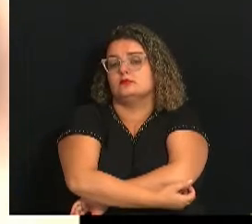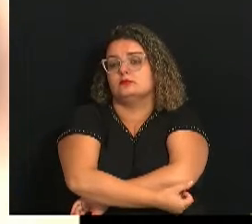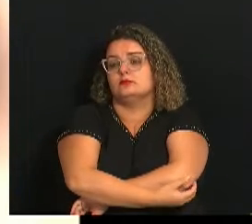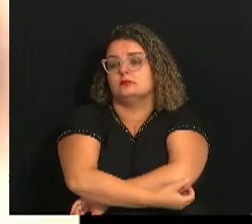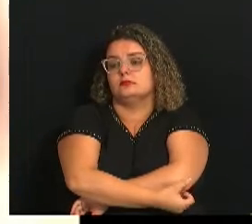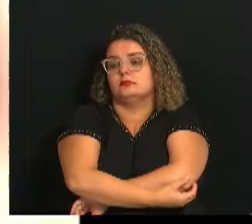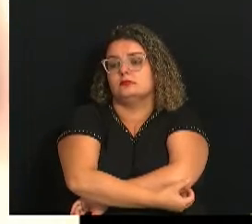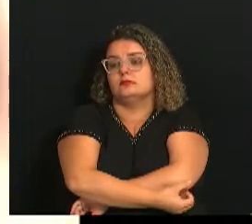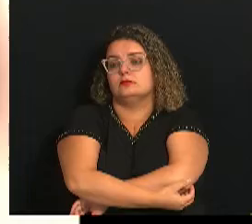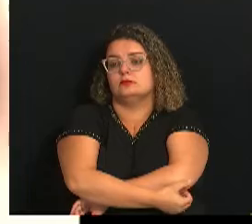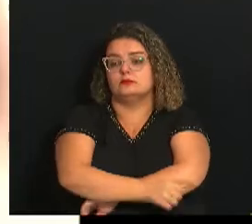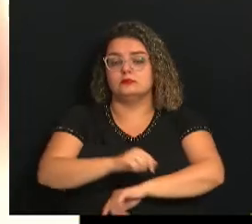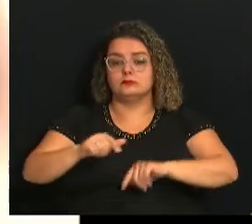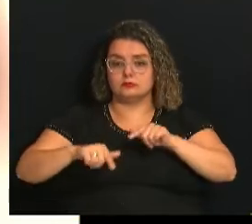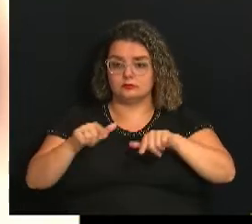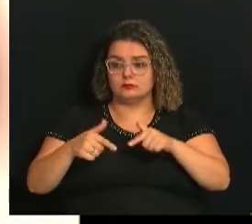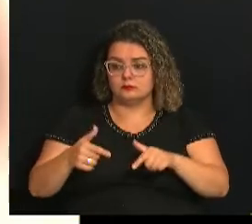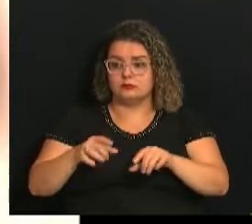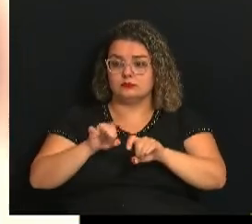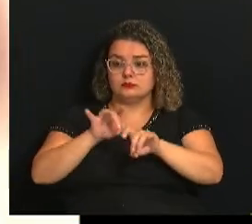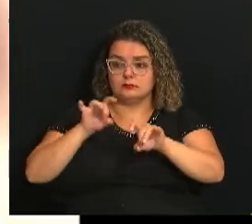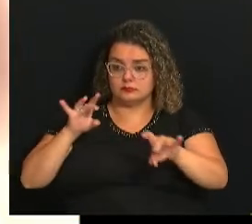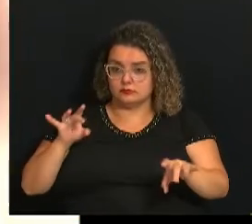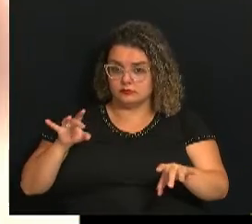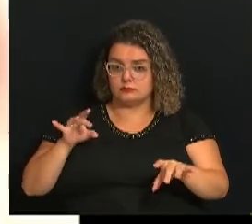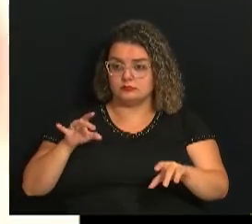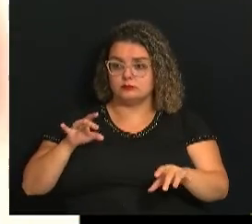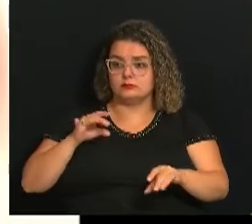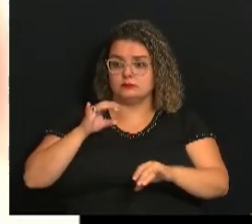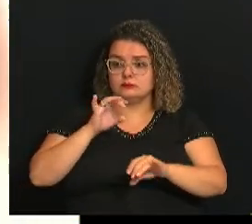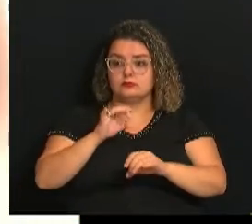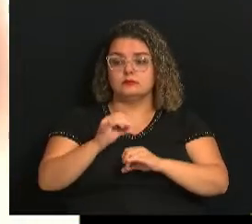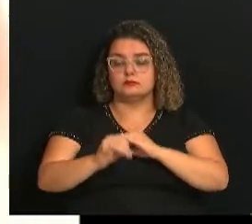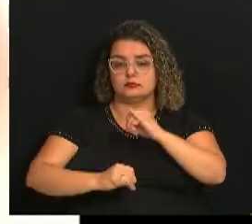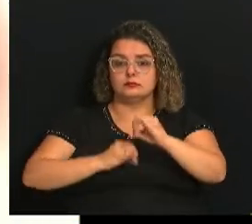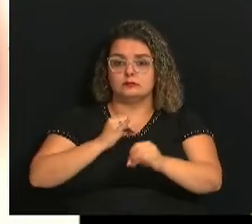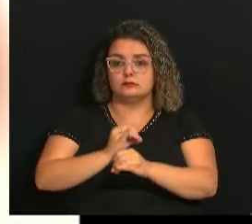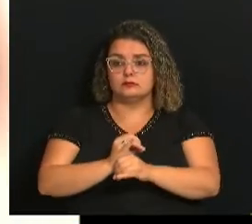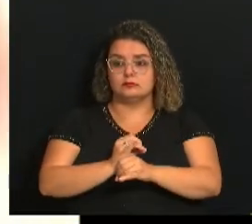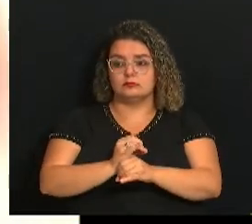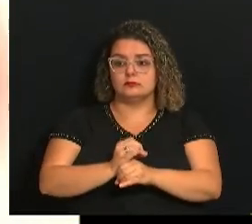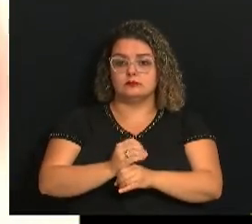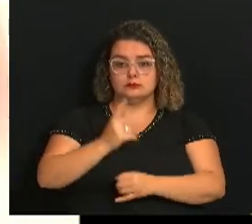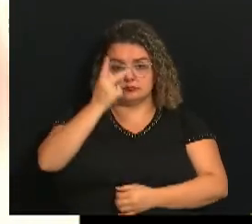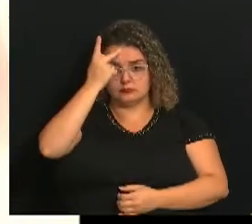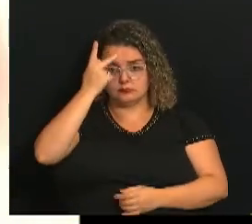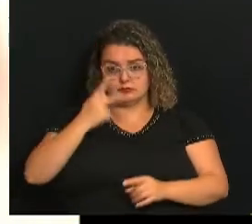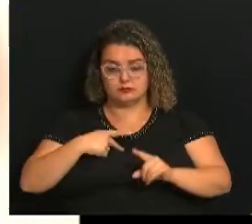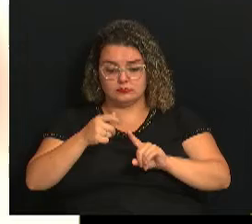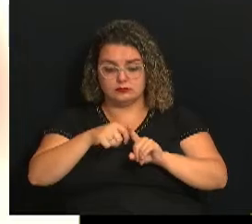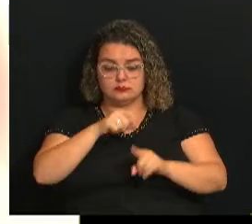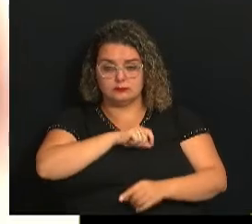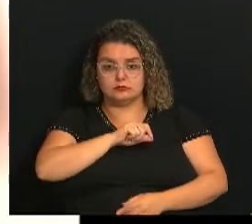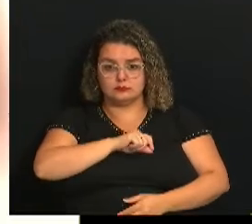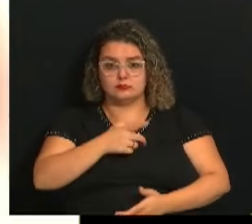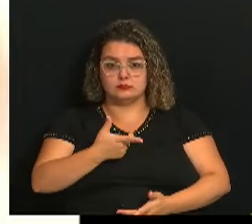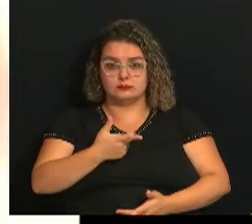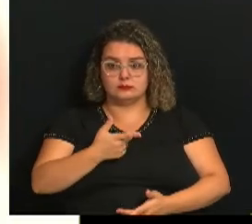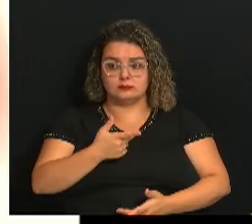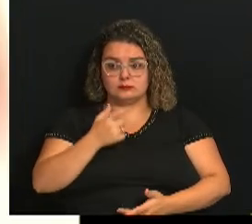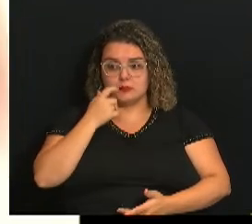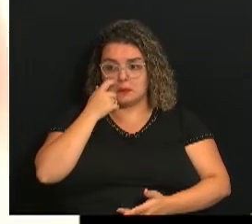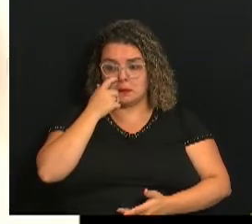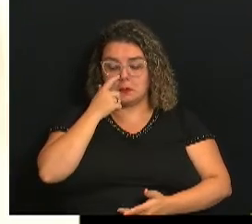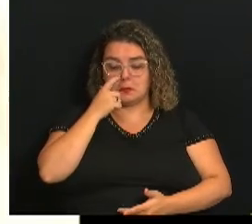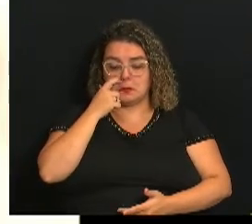desses trabalhos online e à distância, são os recursos pessoais dos trabalhadores. Nós tivemos